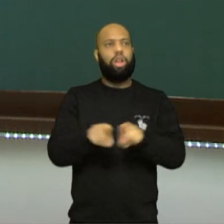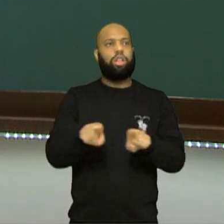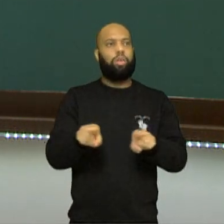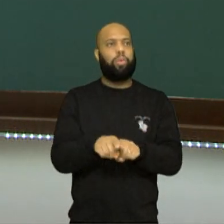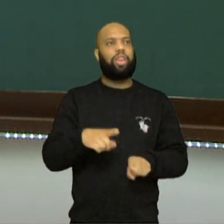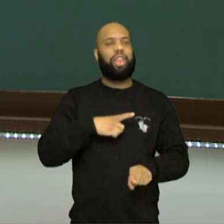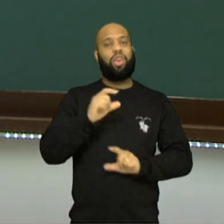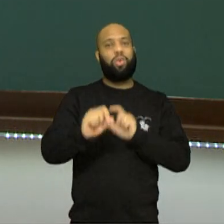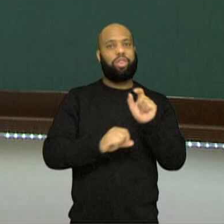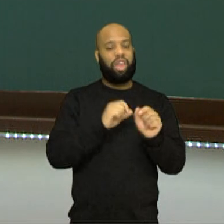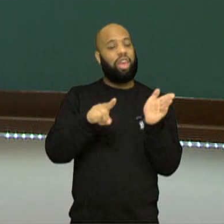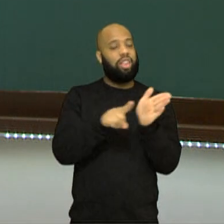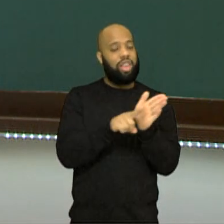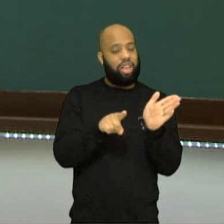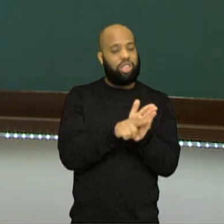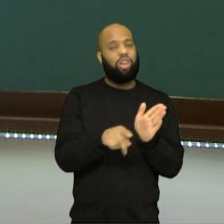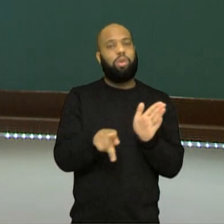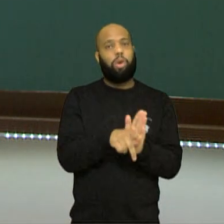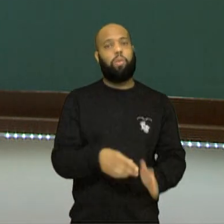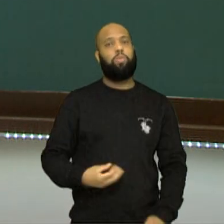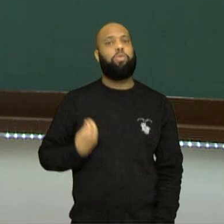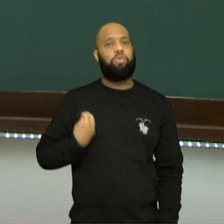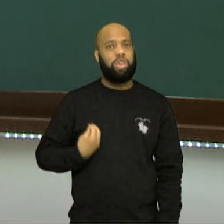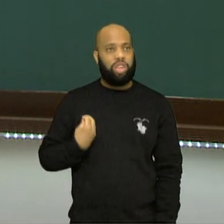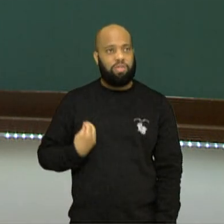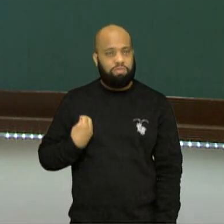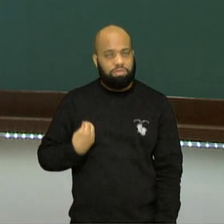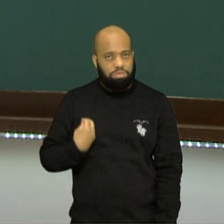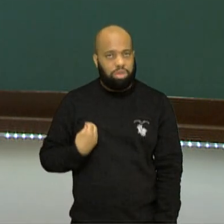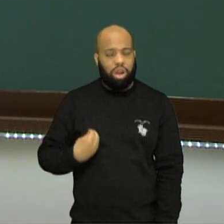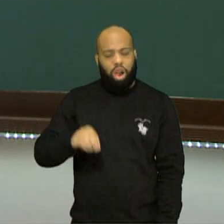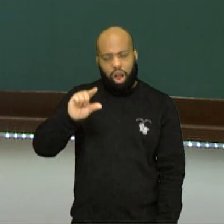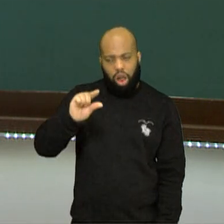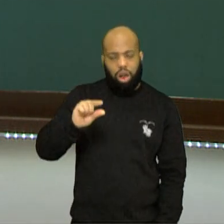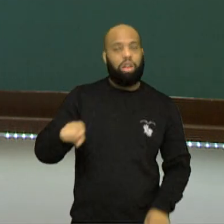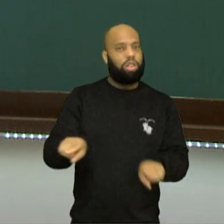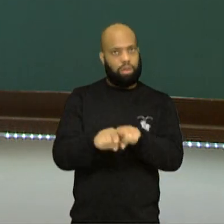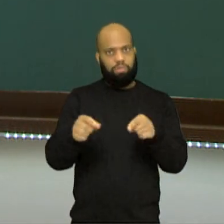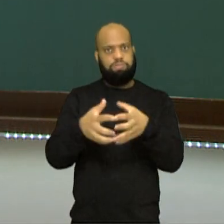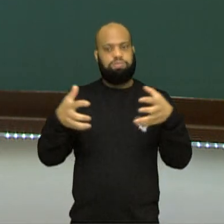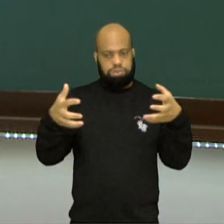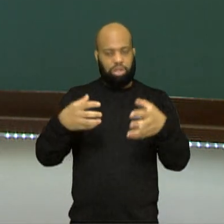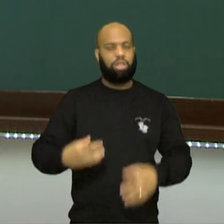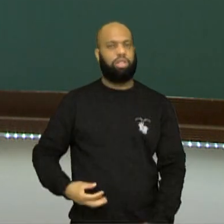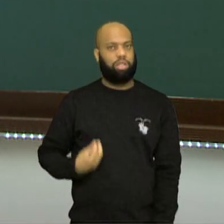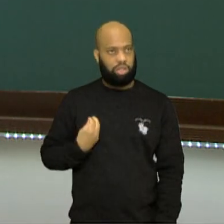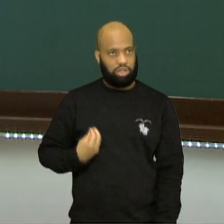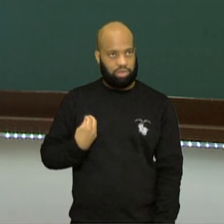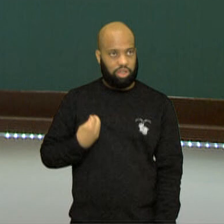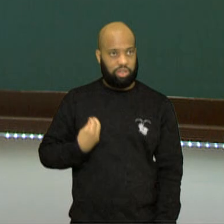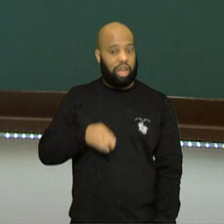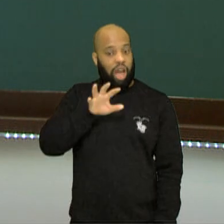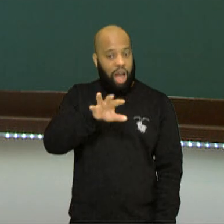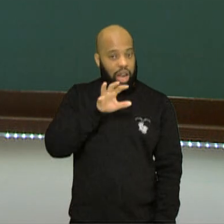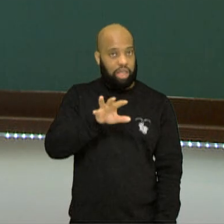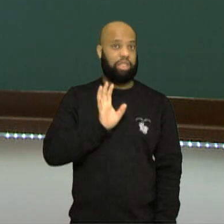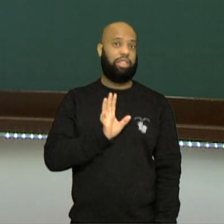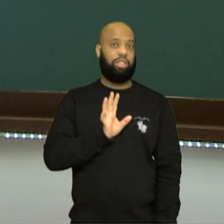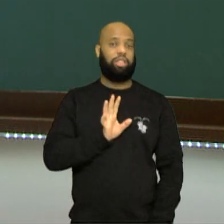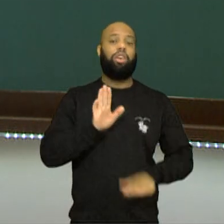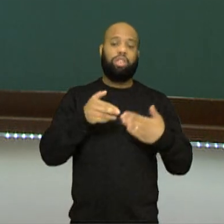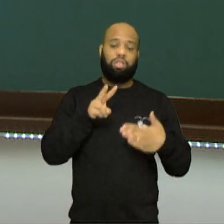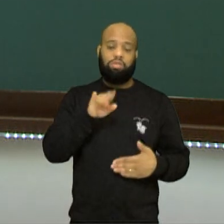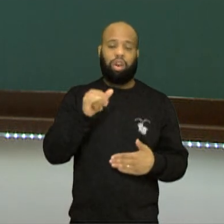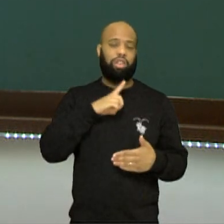Nós sabemos que existem seres vivos muito pequenos e também grandes que vivem sobre o solo,